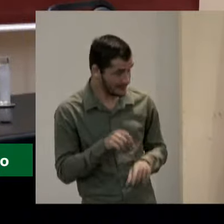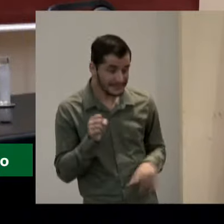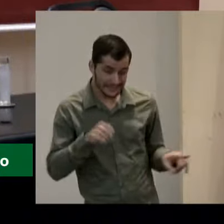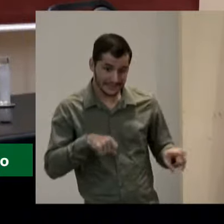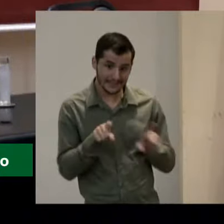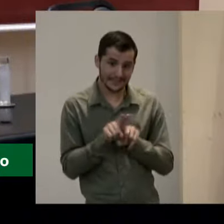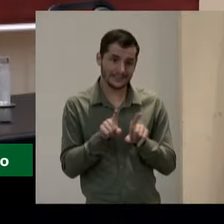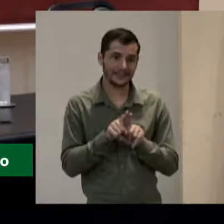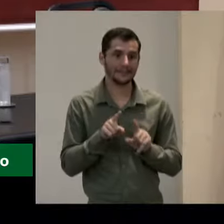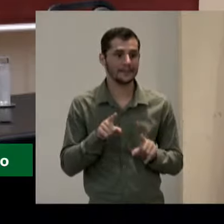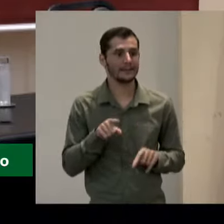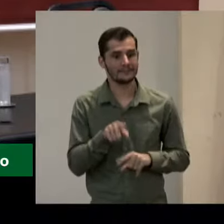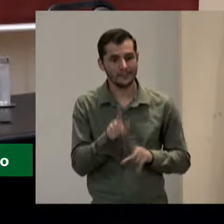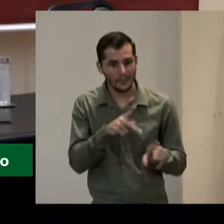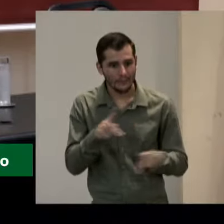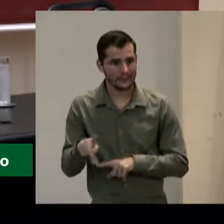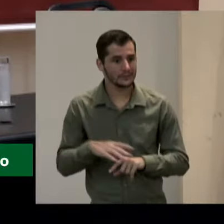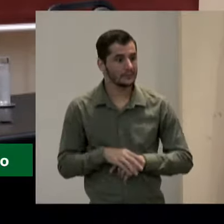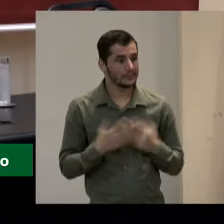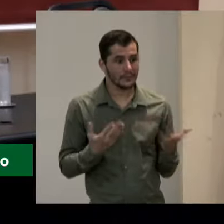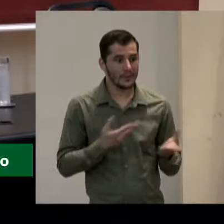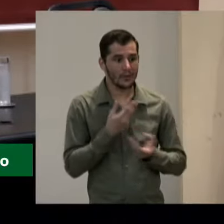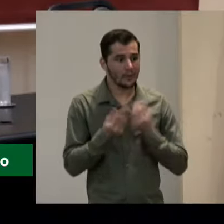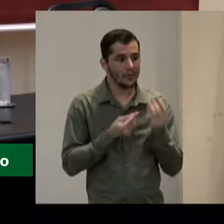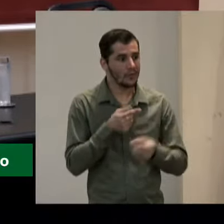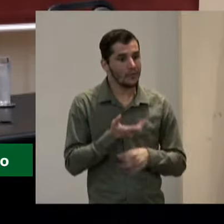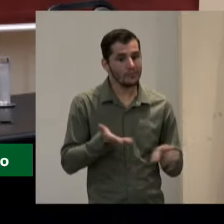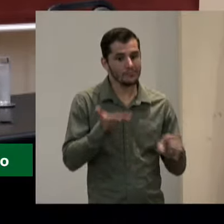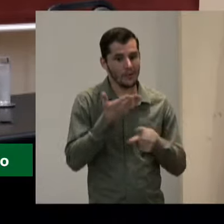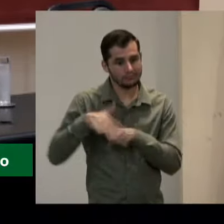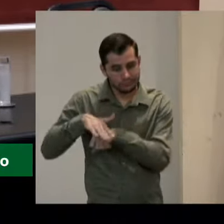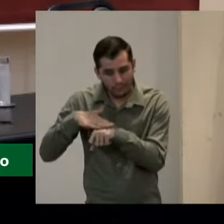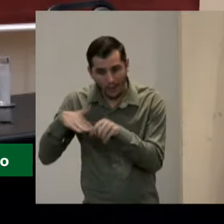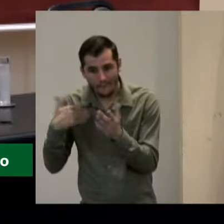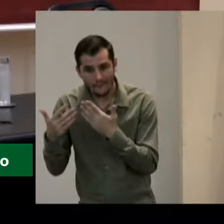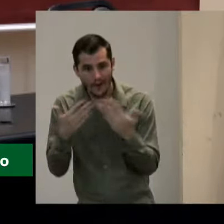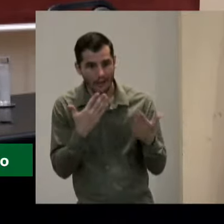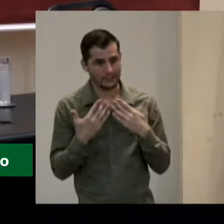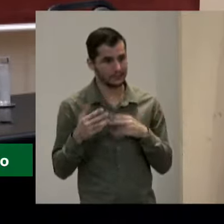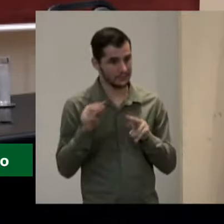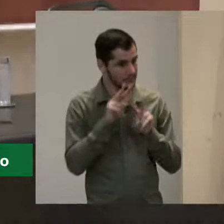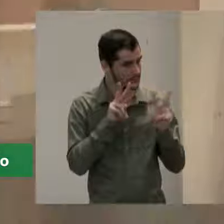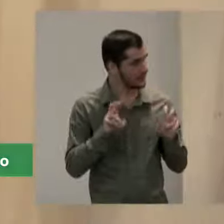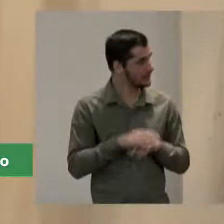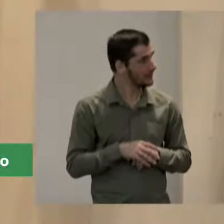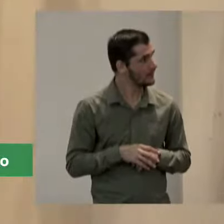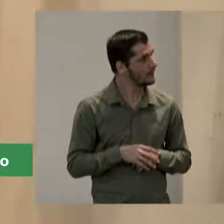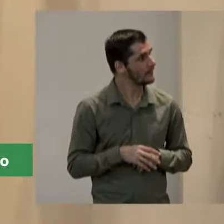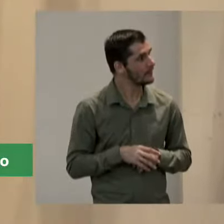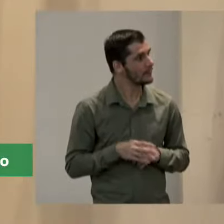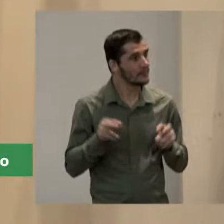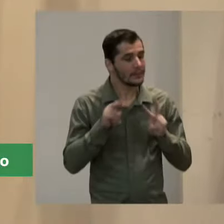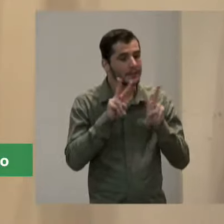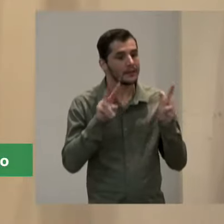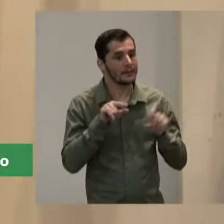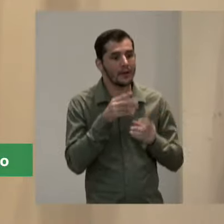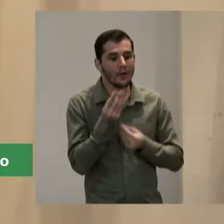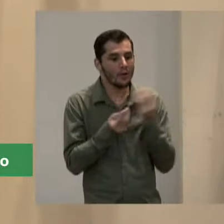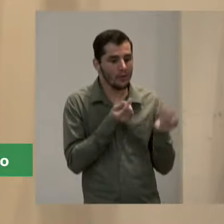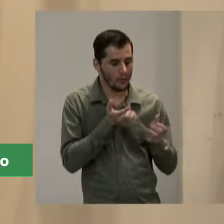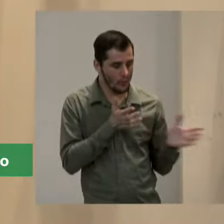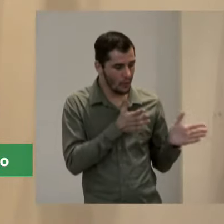Como que eu conheci? Eu quero conversar com vocês. Eu quero que vocês peguem todo o conhecimento que vocês têm sobre inclusão social e